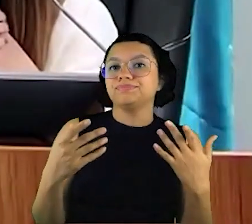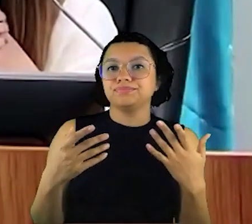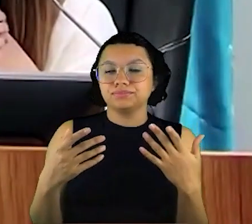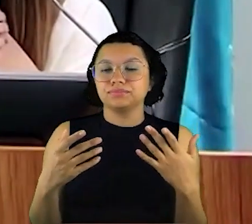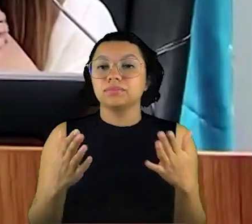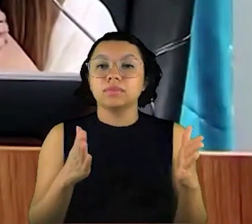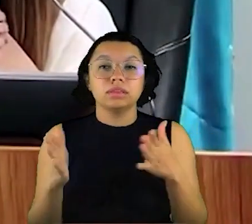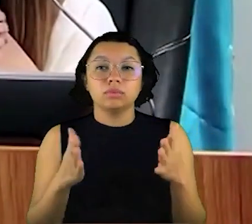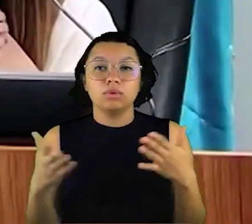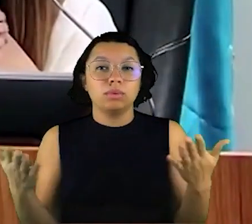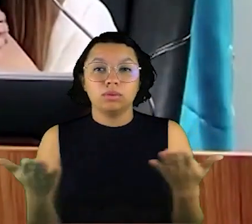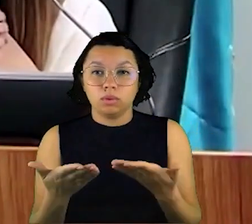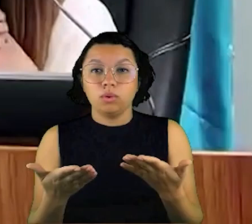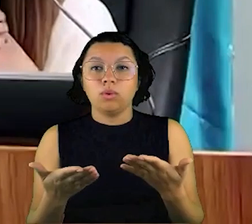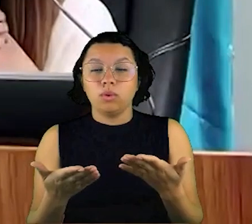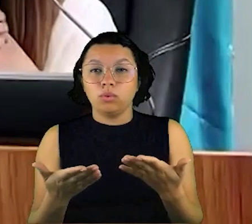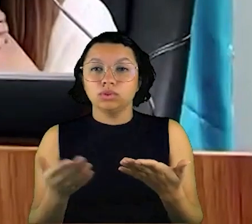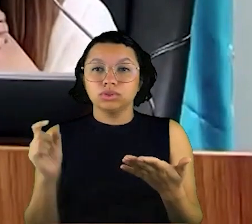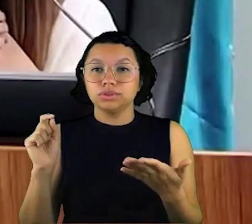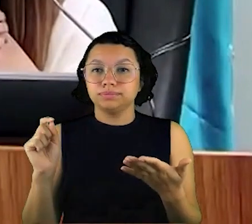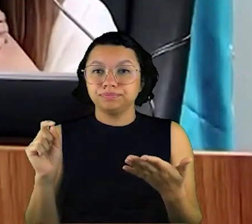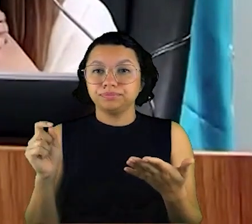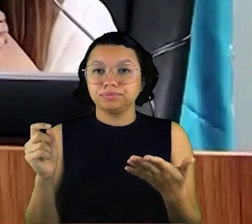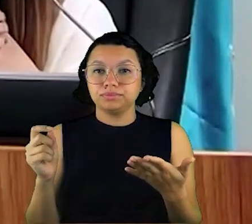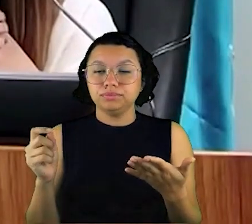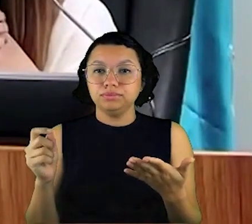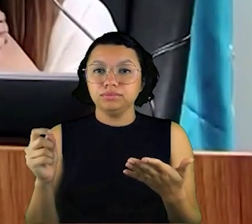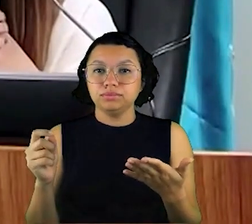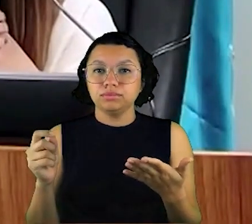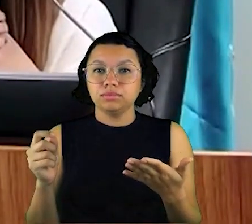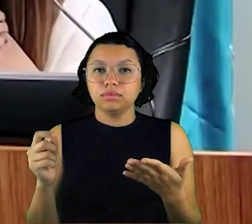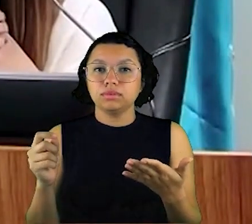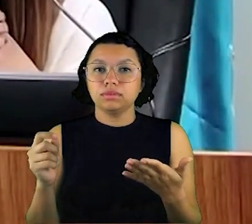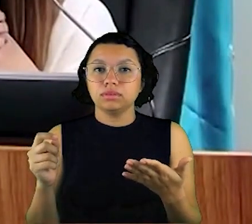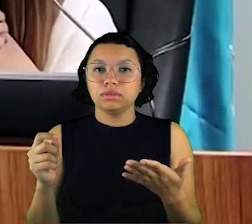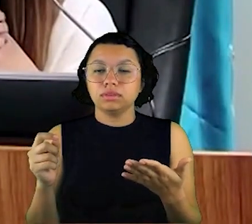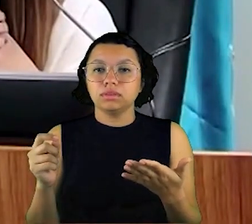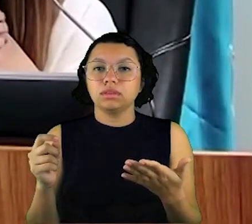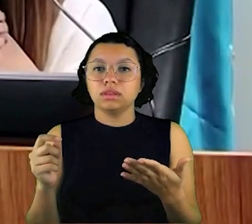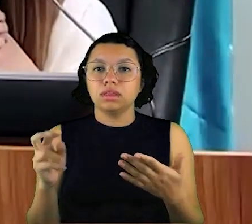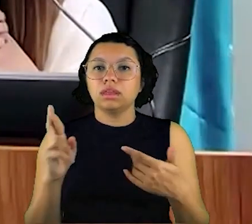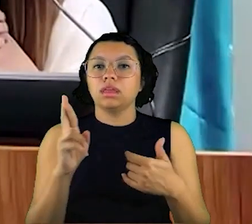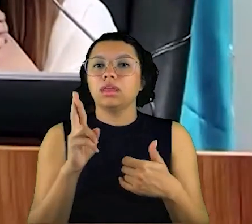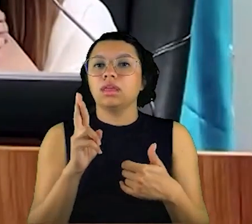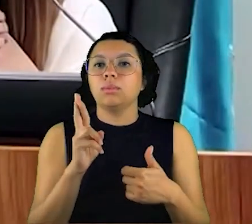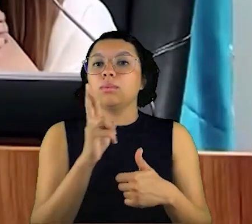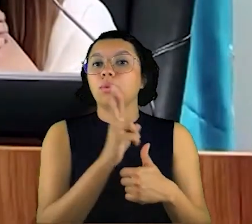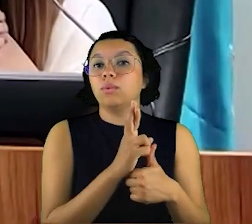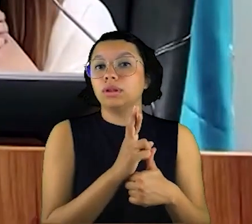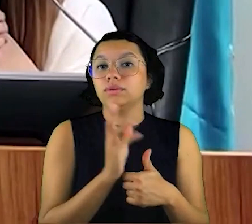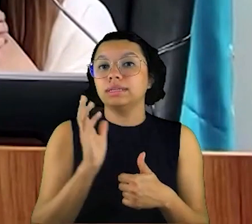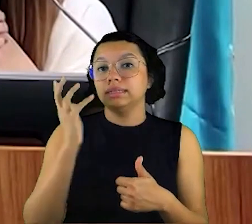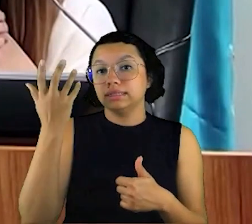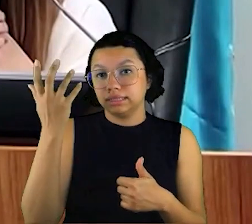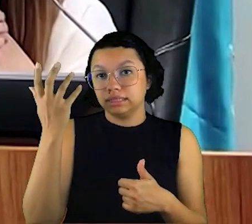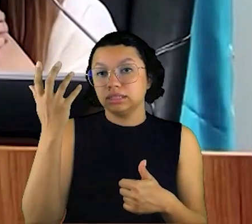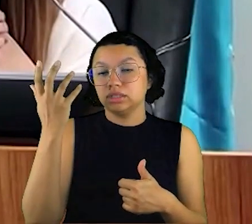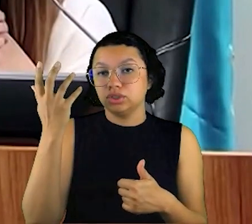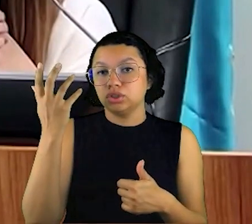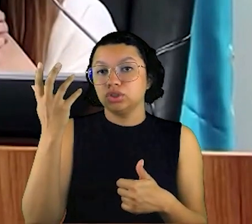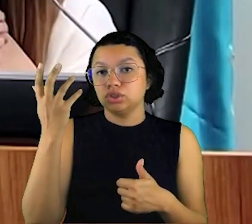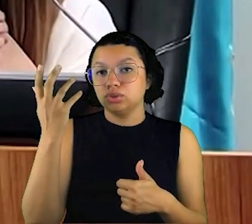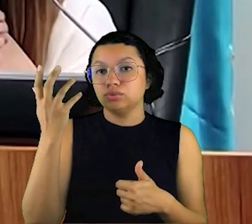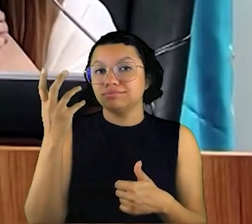no momento atual em que a Procuradoria decidiu, eu acredito que equivocadamente, poderia